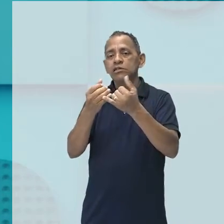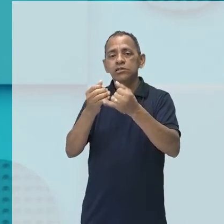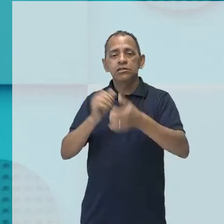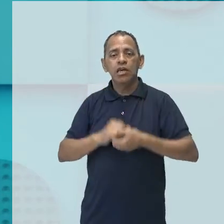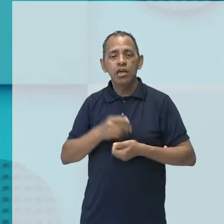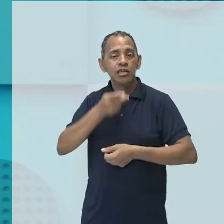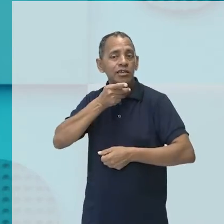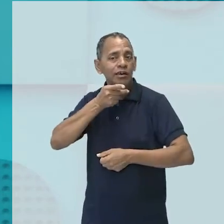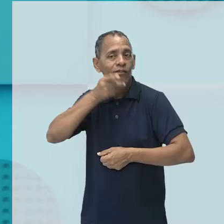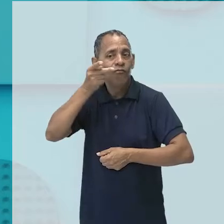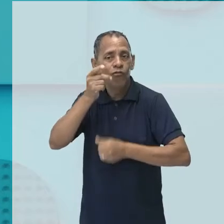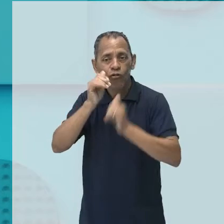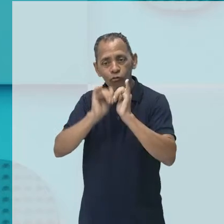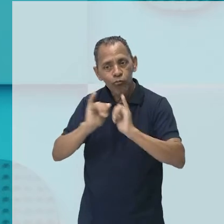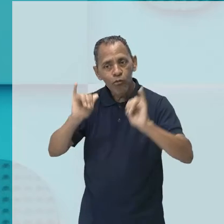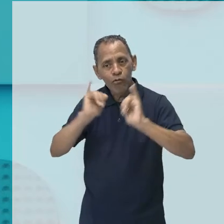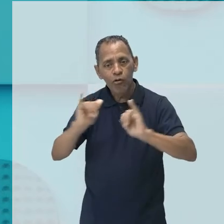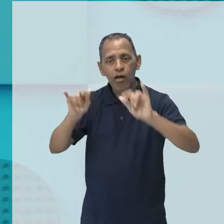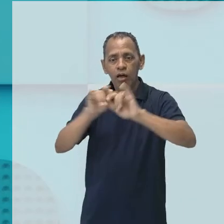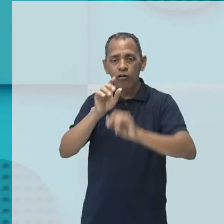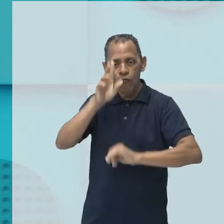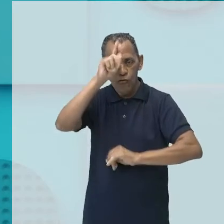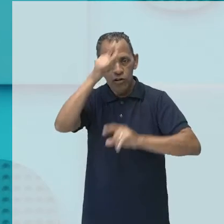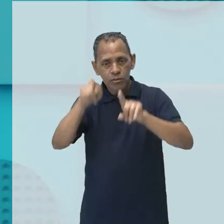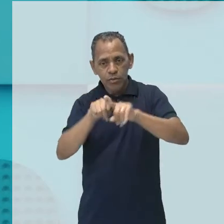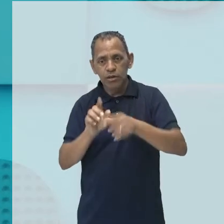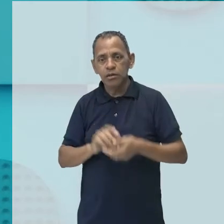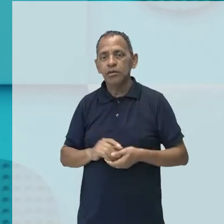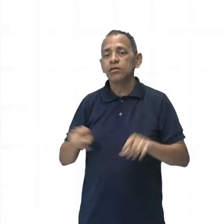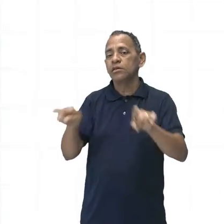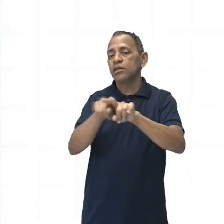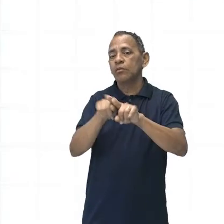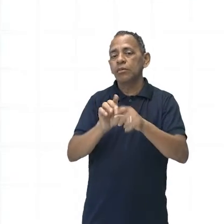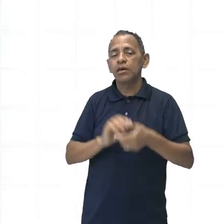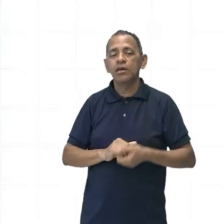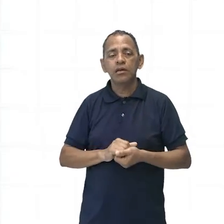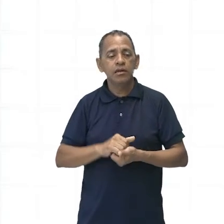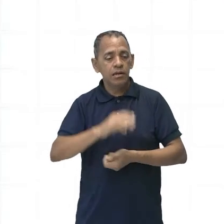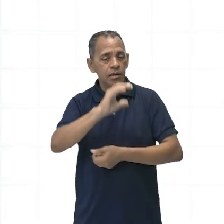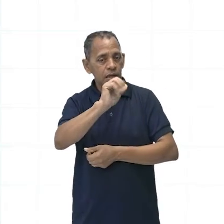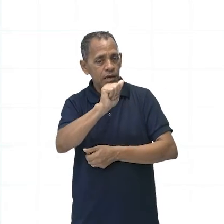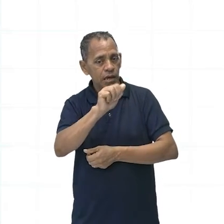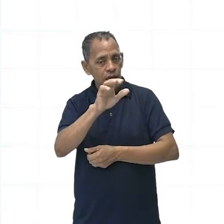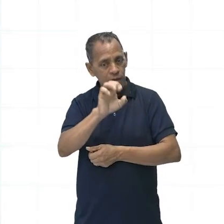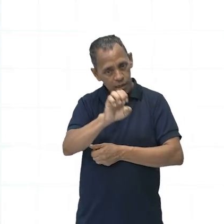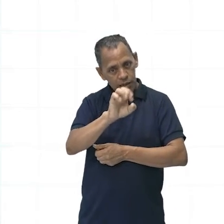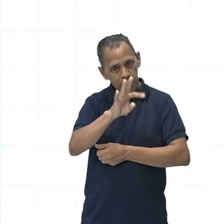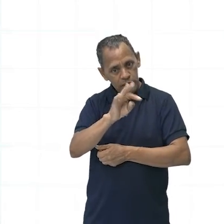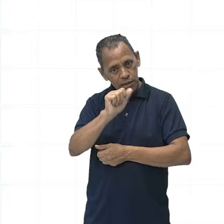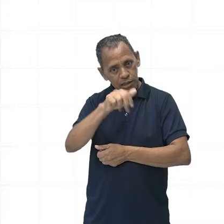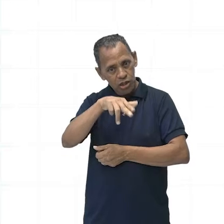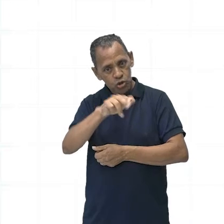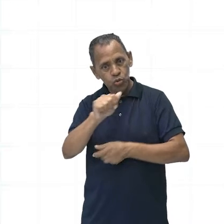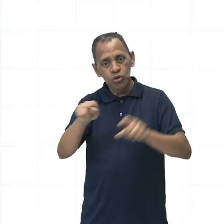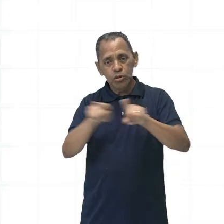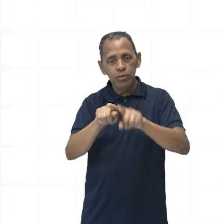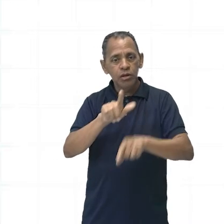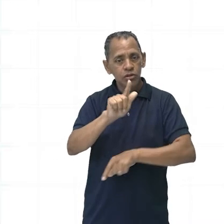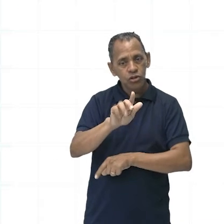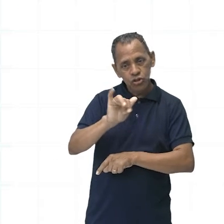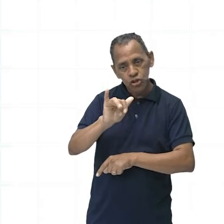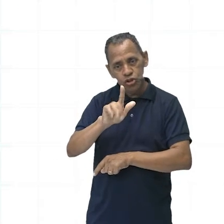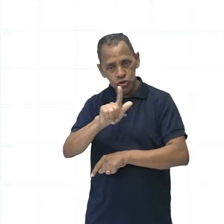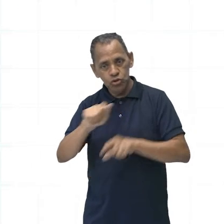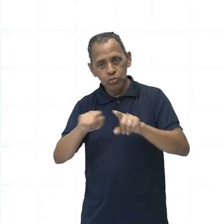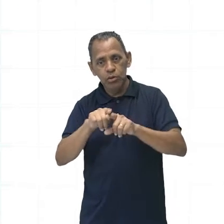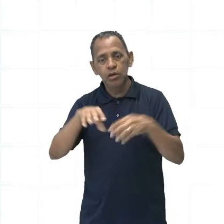voz. Então, a arte, ela falava. Então, também, Caetano Veloso e Gilberto Gil, pioneiro no movimento tropicário,